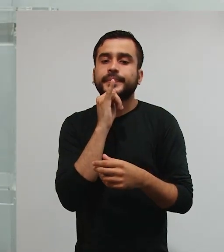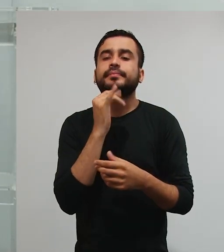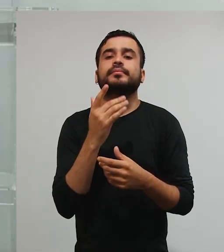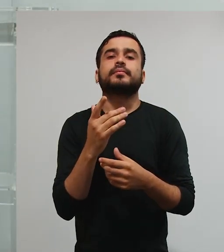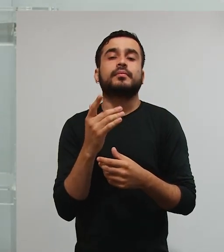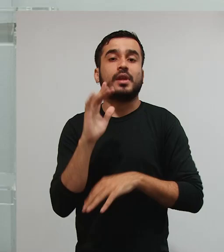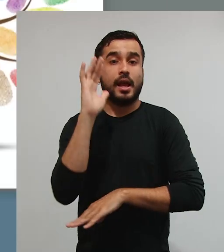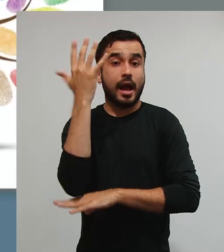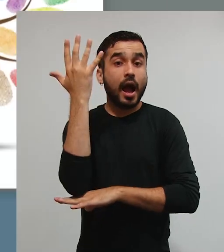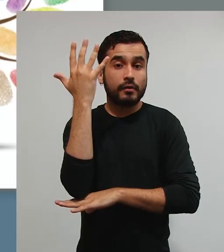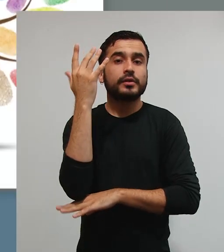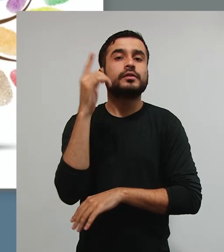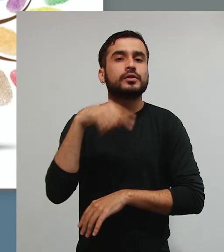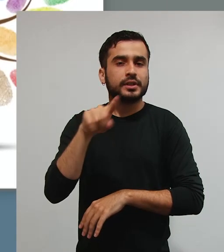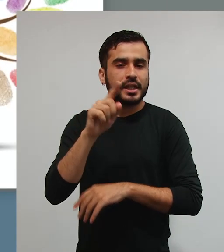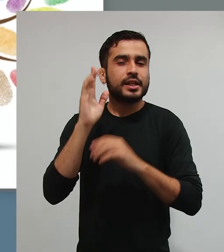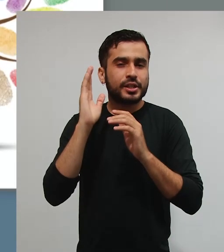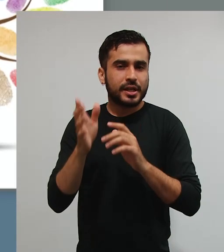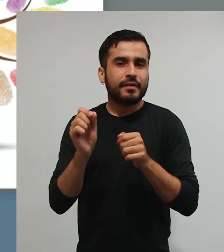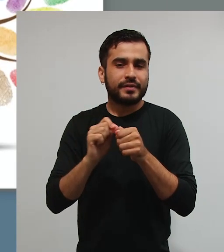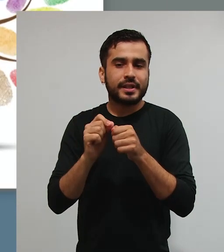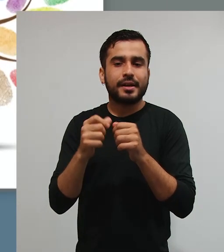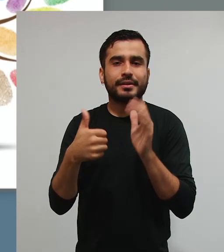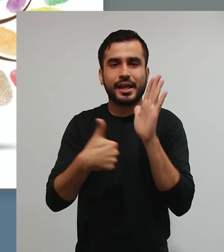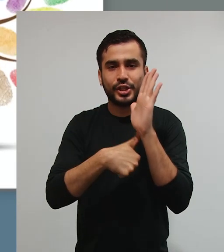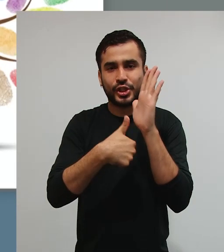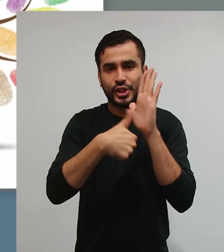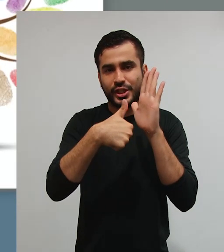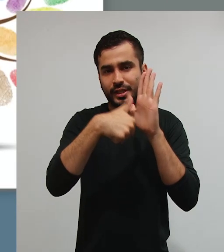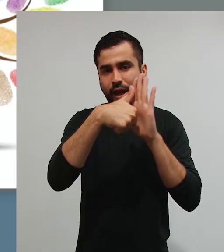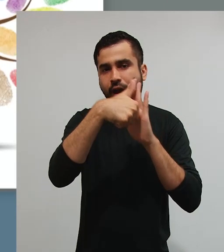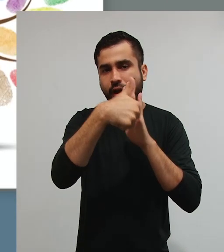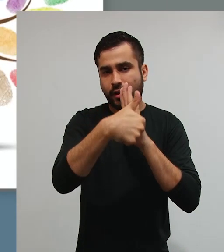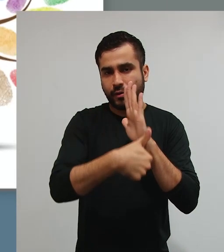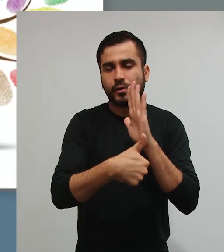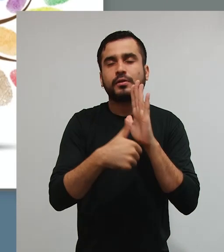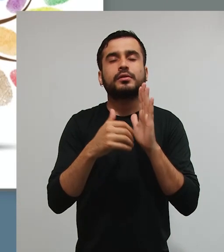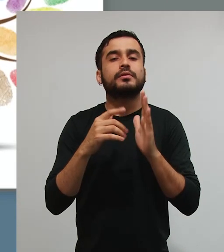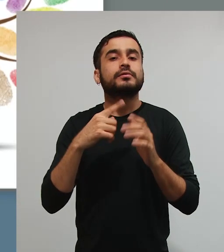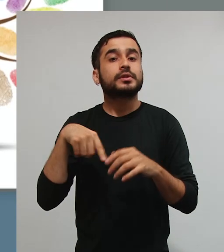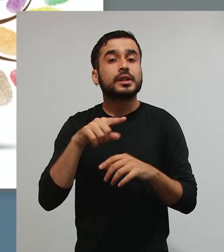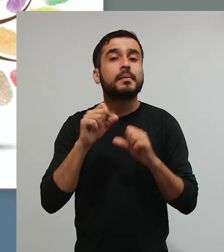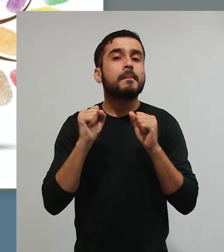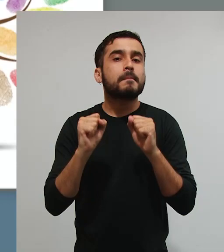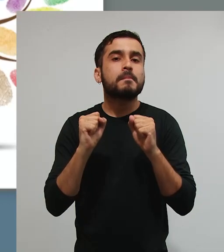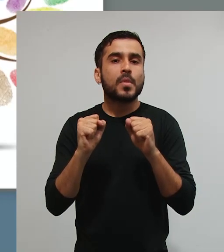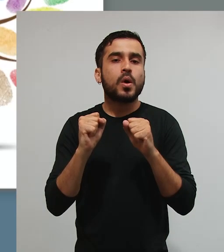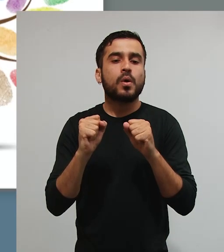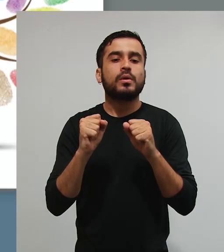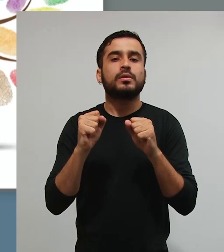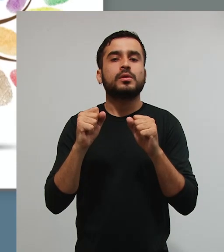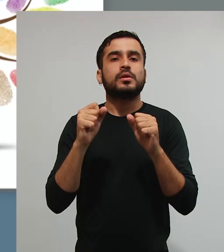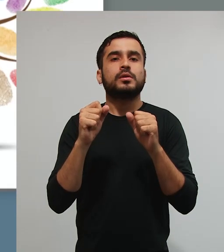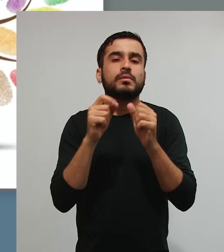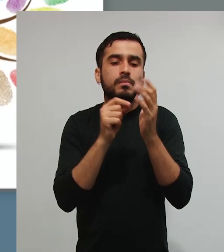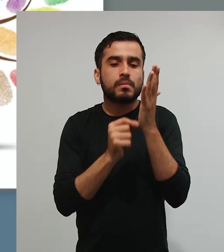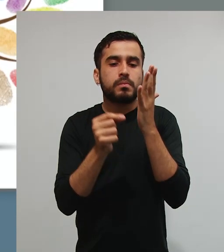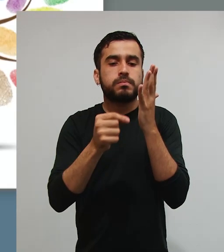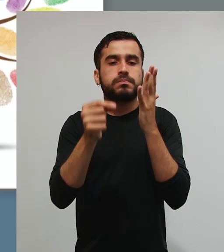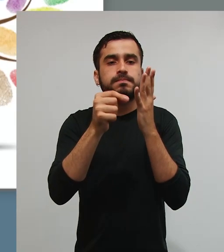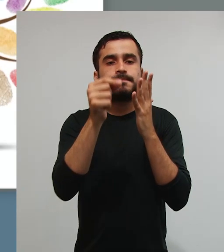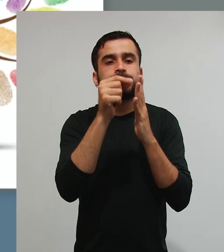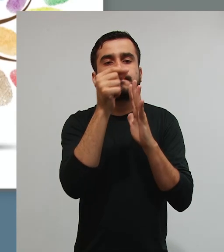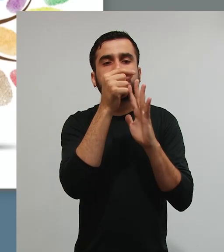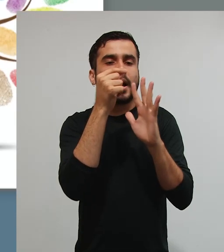aqui, que é a árvore que vocês fizeram na coleta de digitais, né, da árvore de digitais, vocês podem vir ao entorno da árvore,